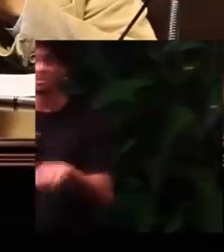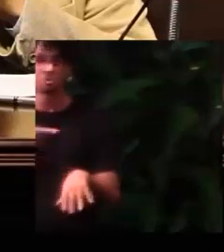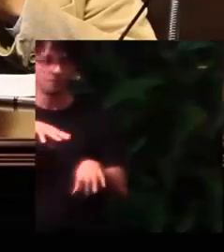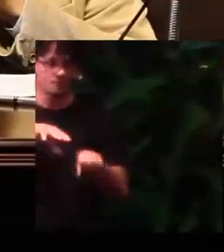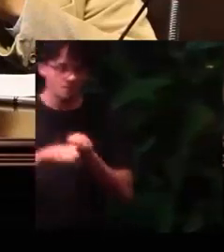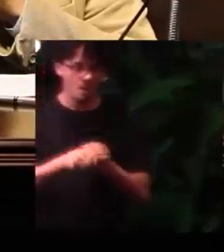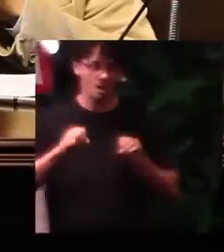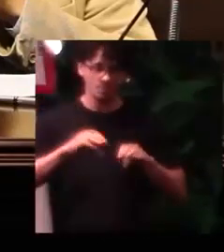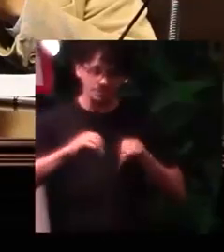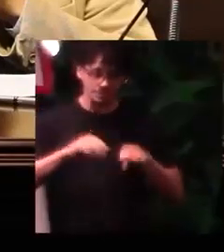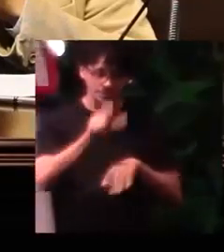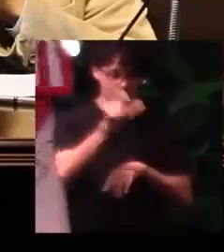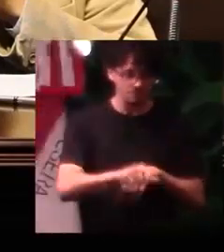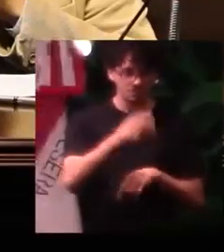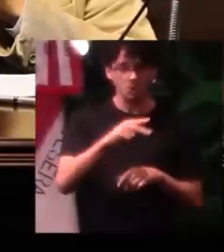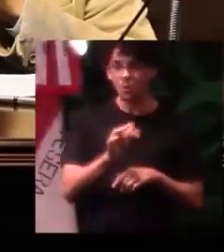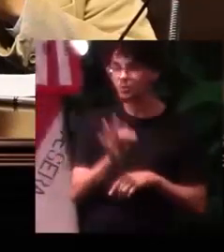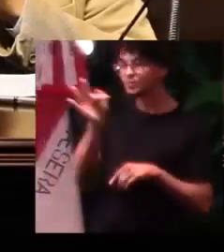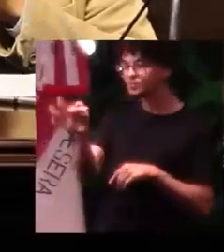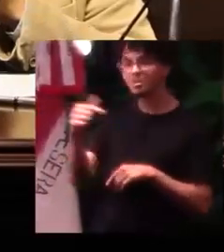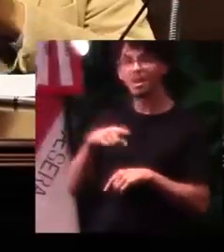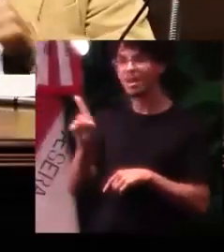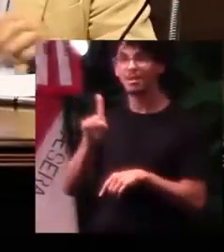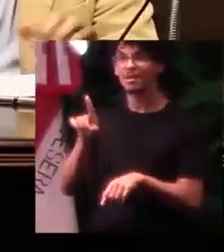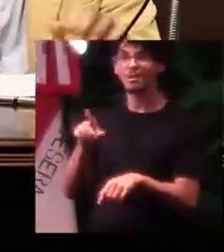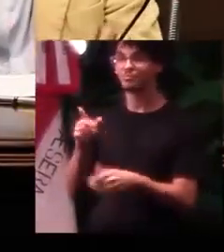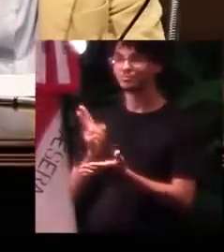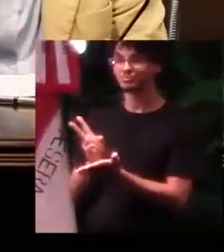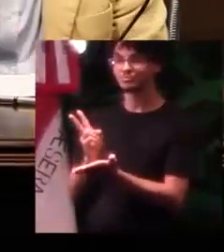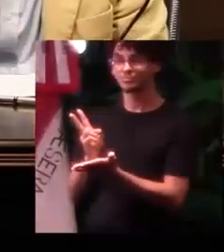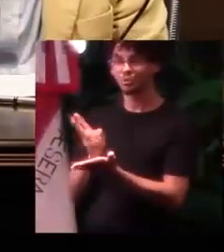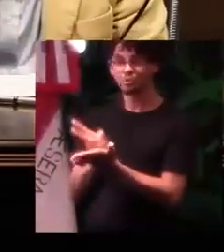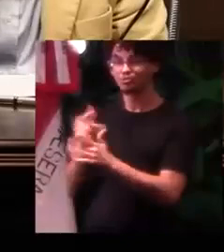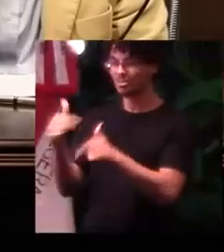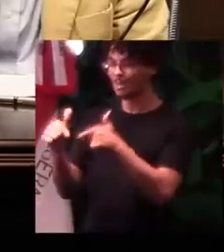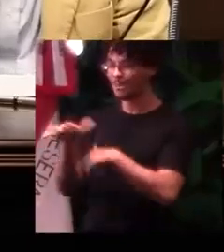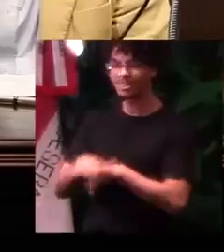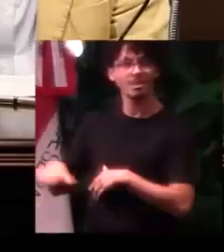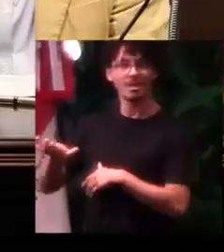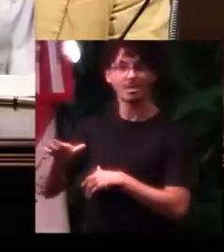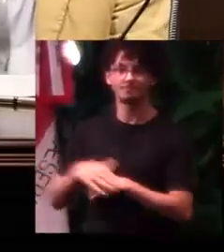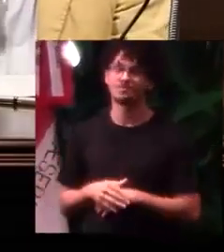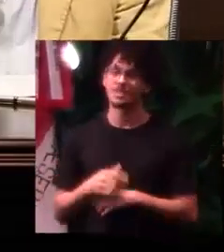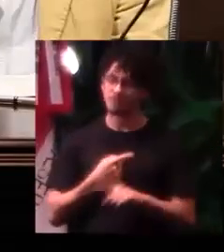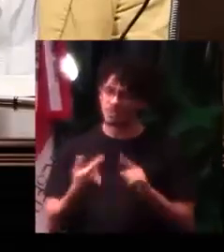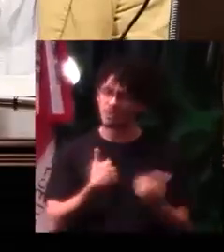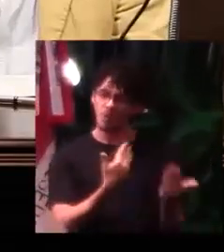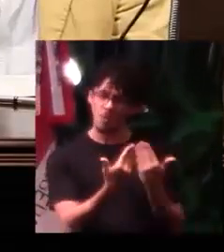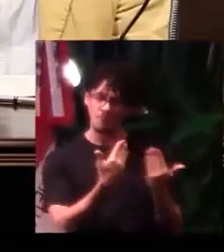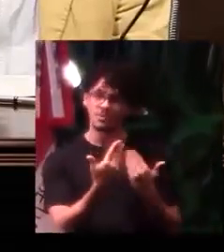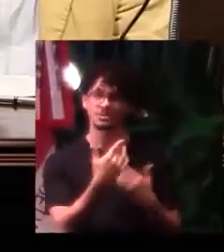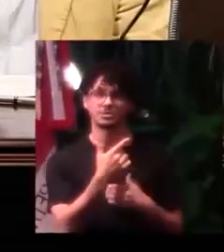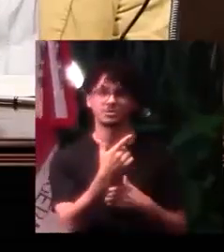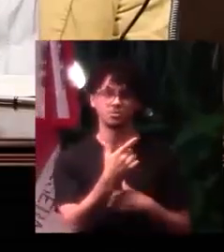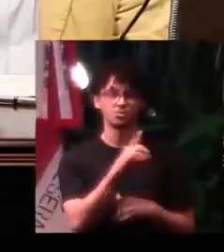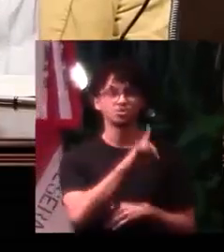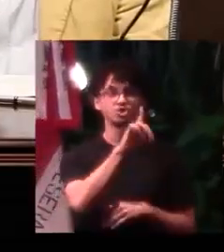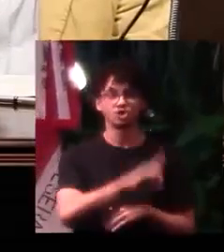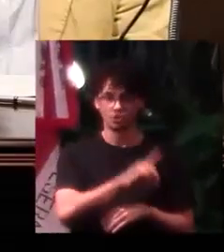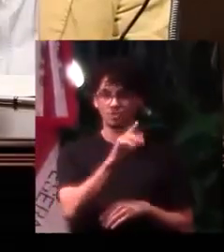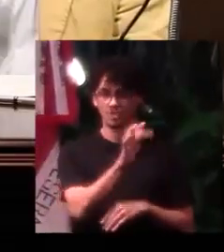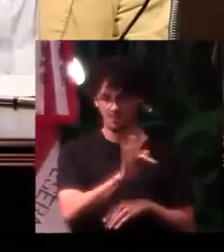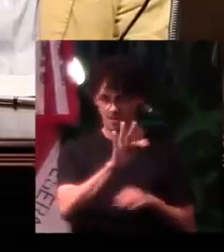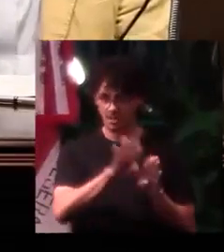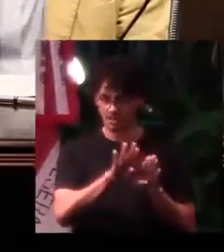numa determinada área. Mas depois, conversando inclusive com o diretor da Faculdade de Educação naquela época, e a universidade discutia muito